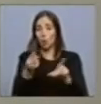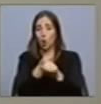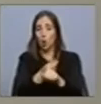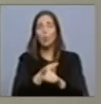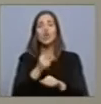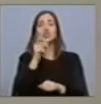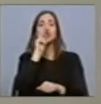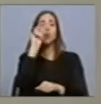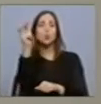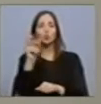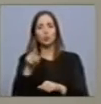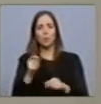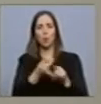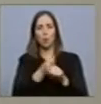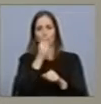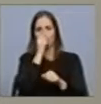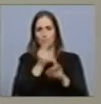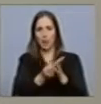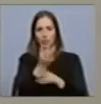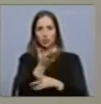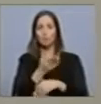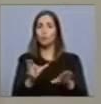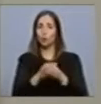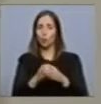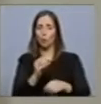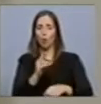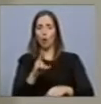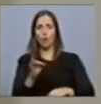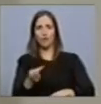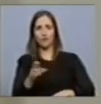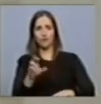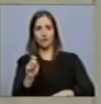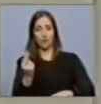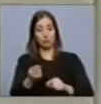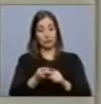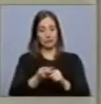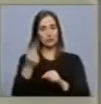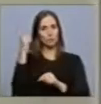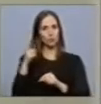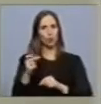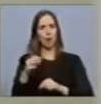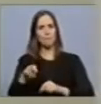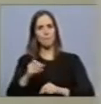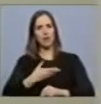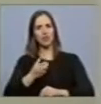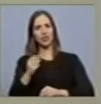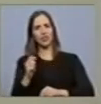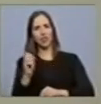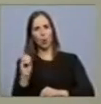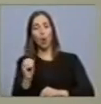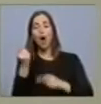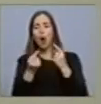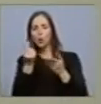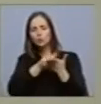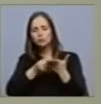e plantas. O grupo da Orfeu interessa-se pela pintura de Amadeu e existem até alguns esboços que, supõe-se, iriam